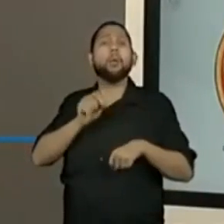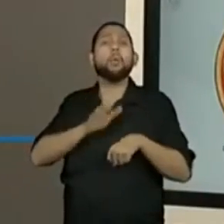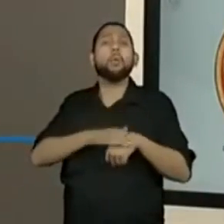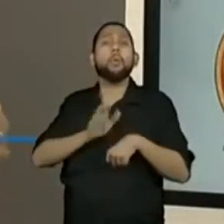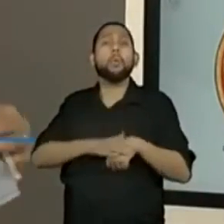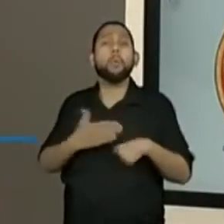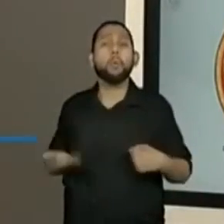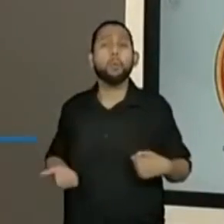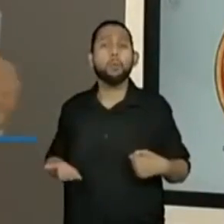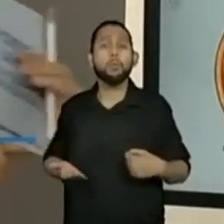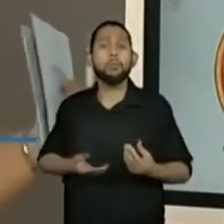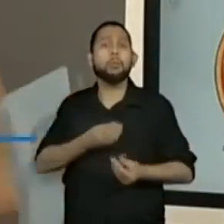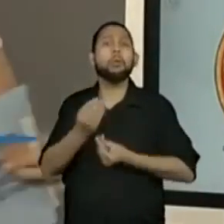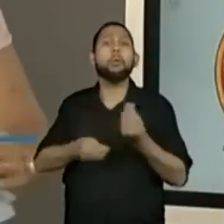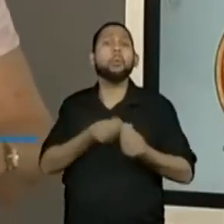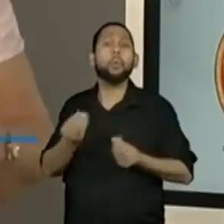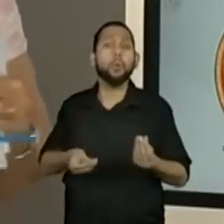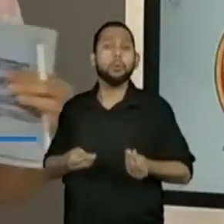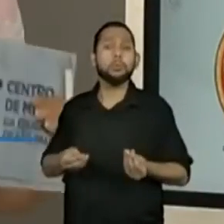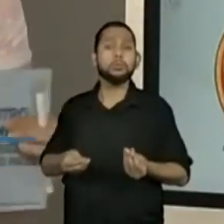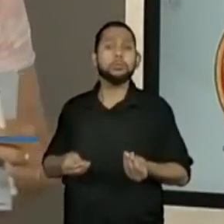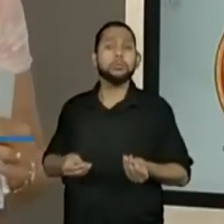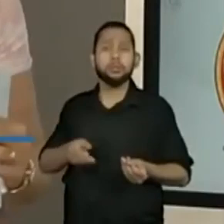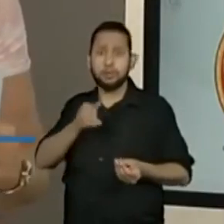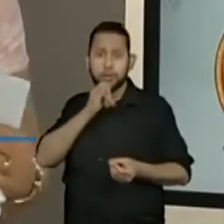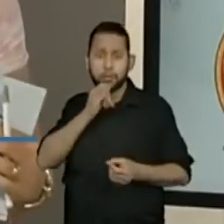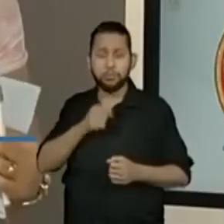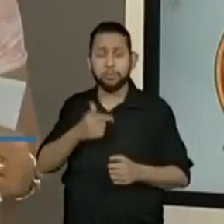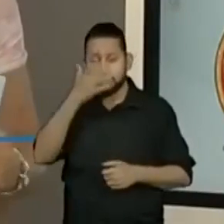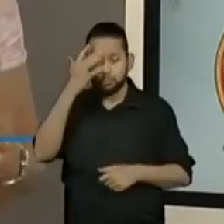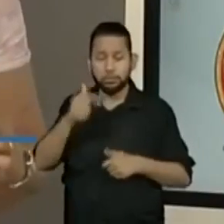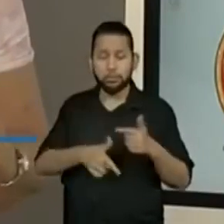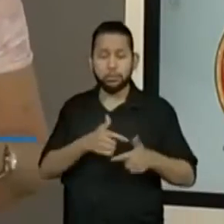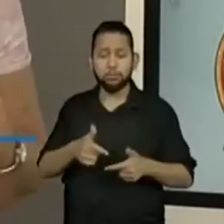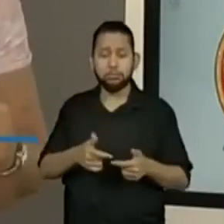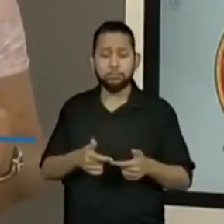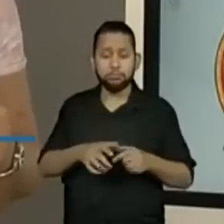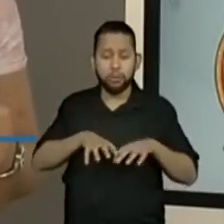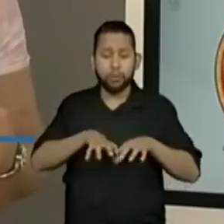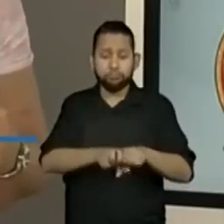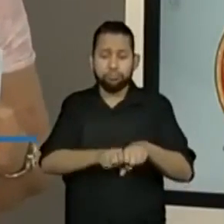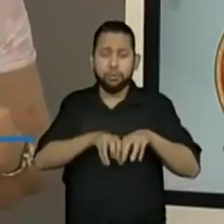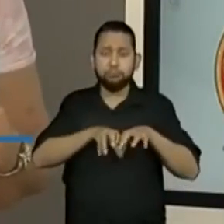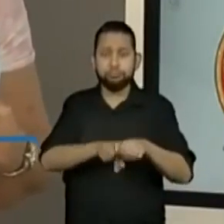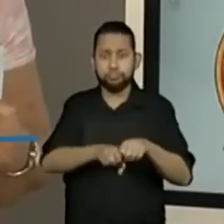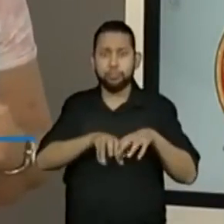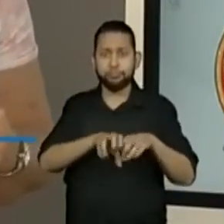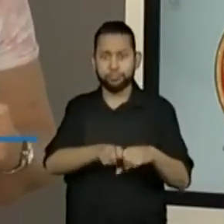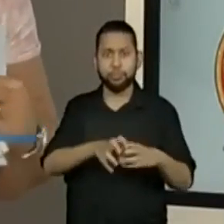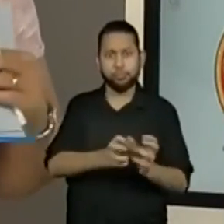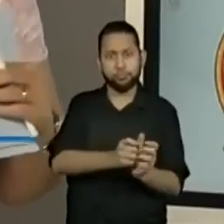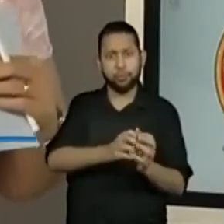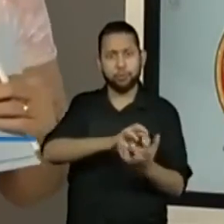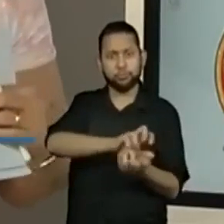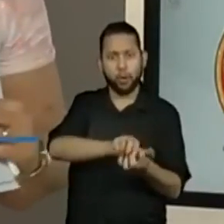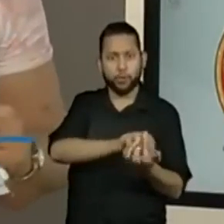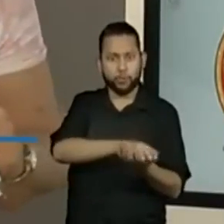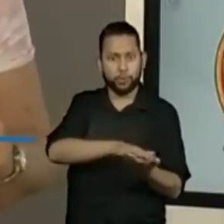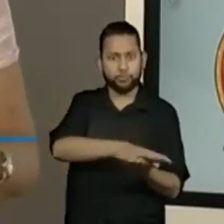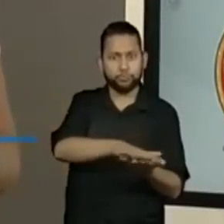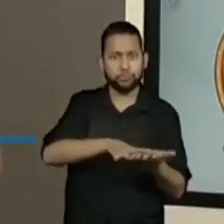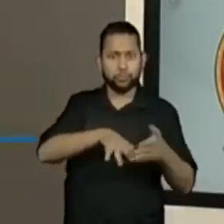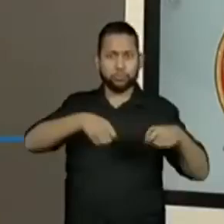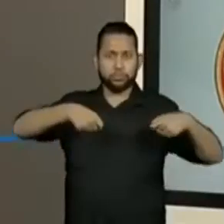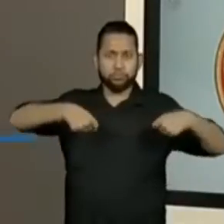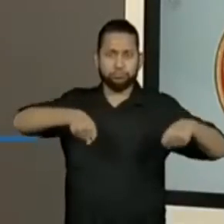e o que que acontece como é que acontecem as coisas numa pizzaria Já pensaram nisso e quem